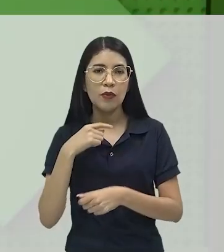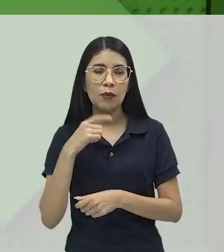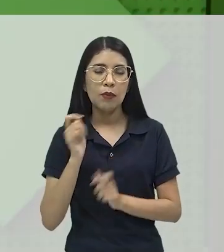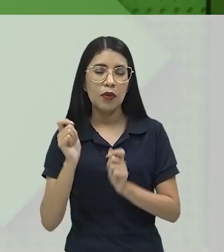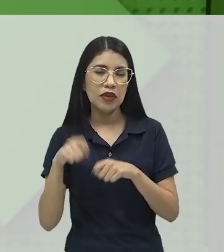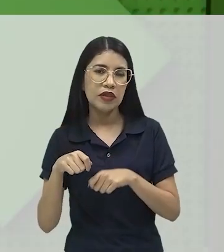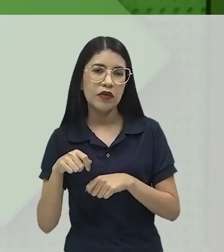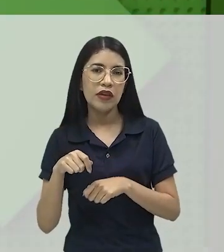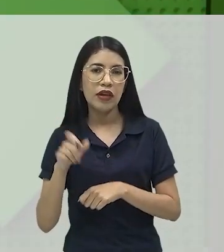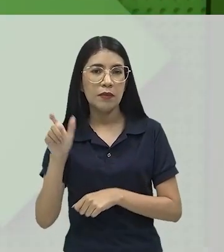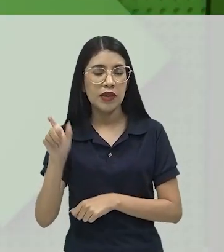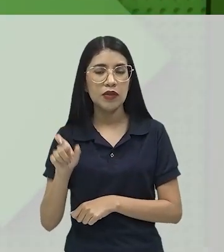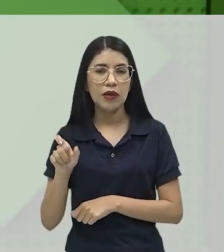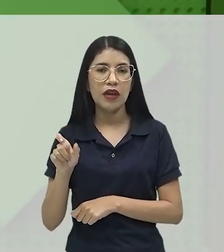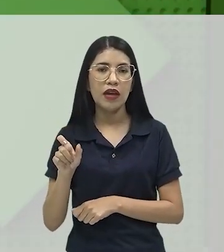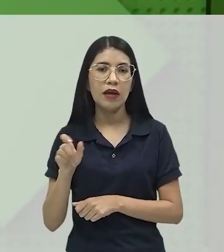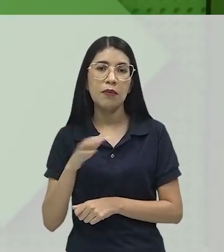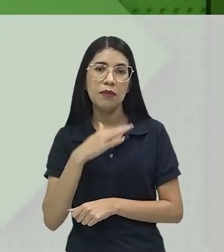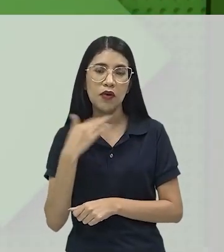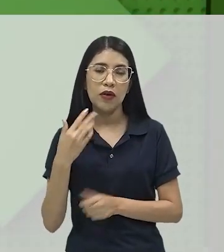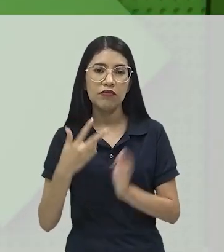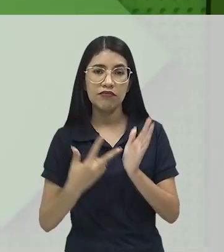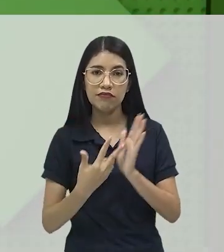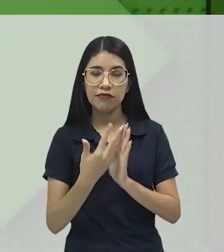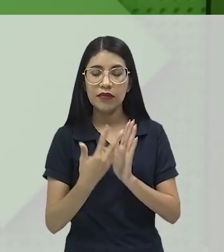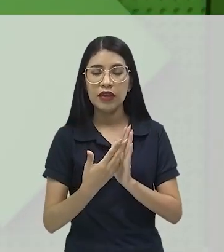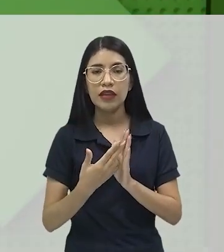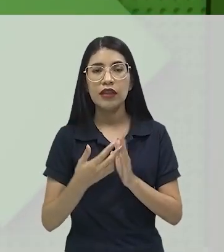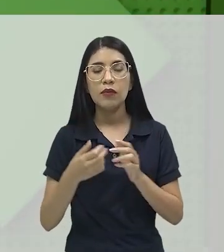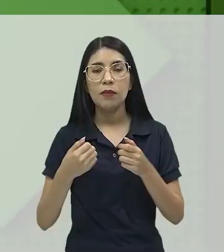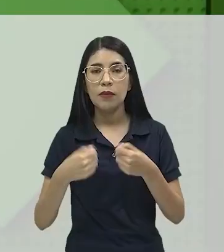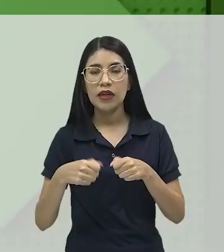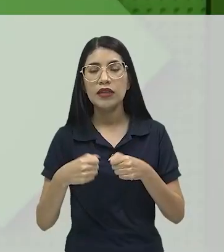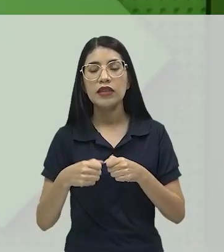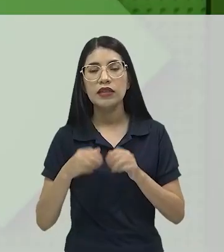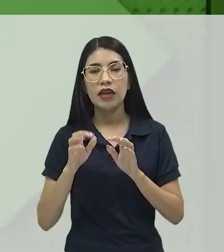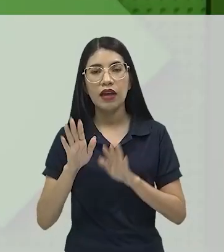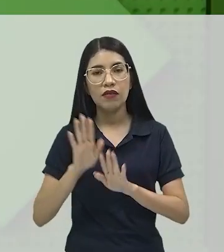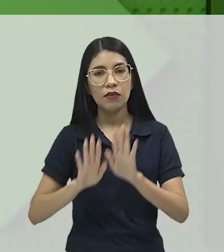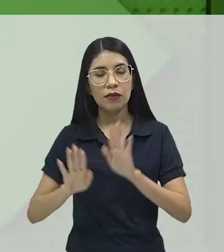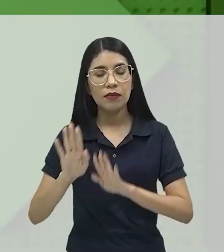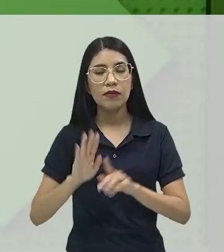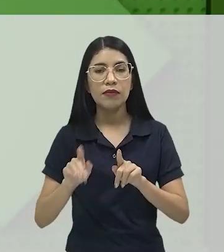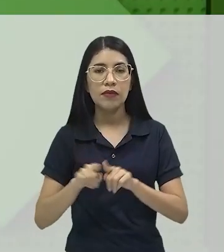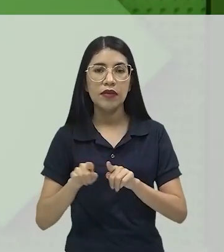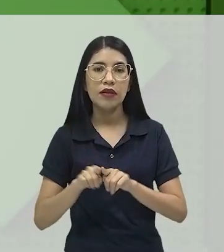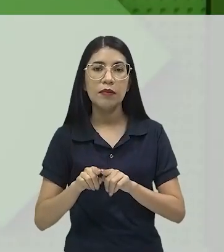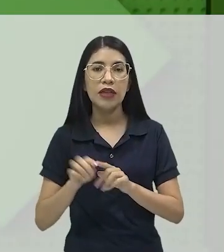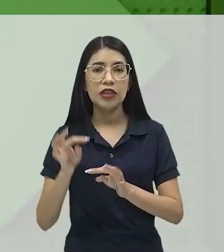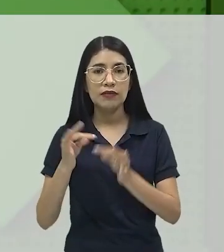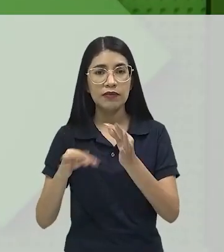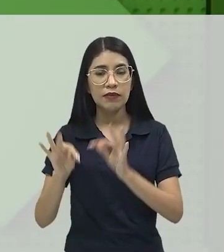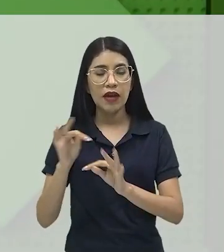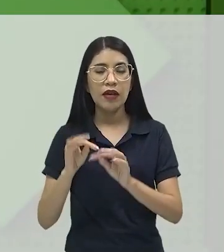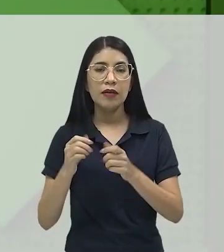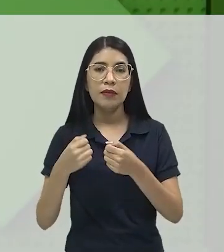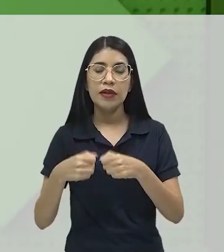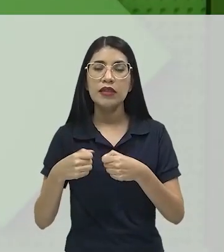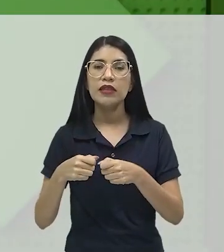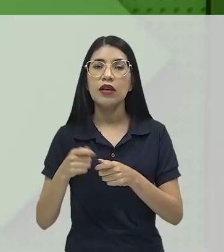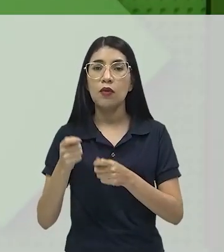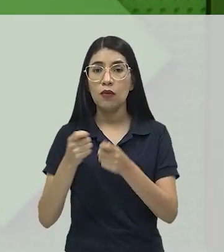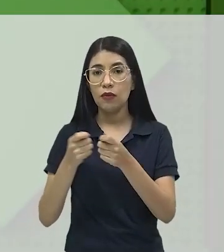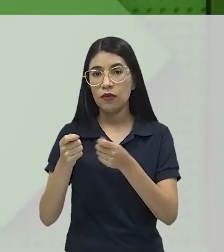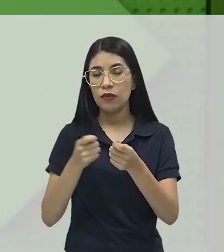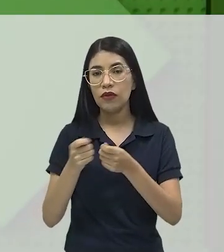não sobreviver à cirurgia. Então, é uma doença muito perigosa, que requer muito cuidado e a pessoa precisa